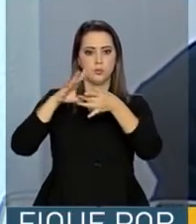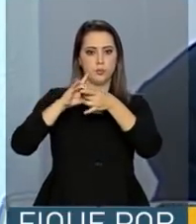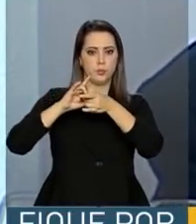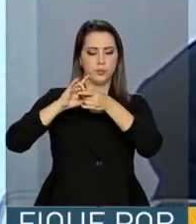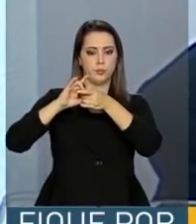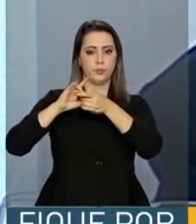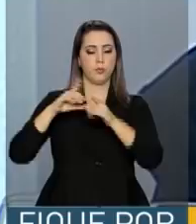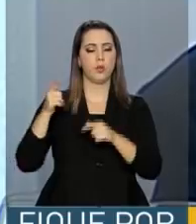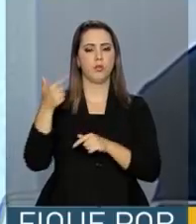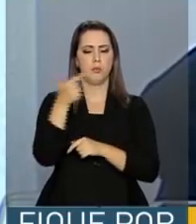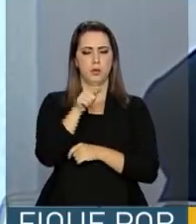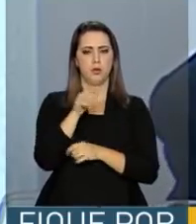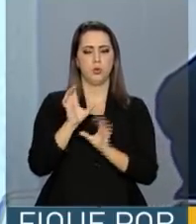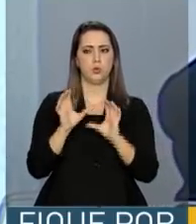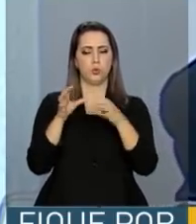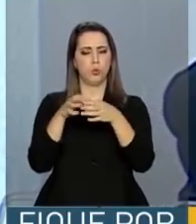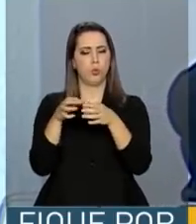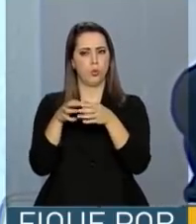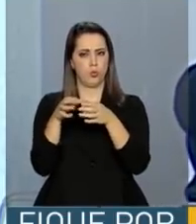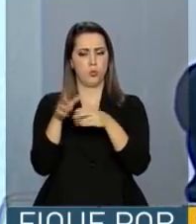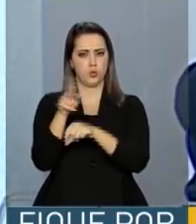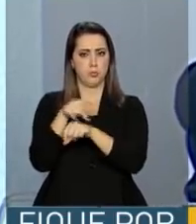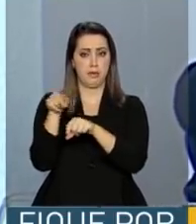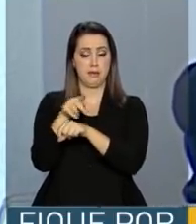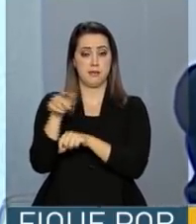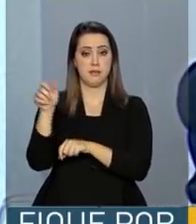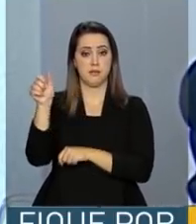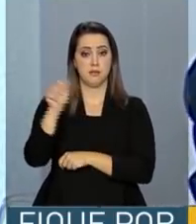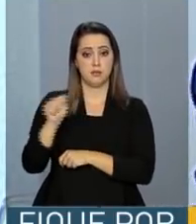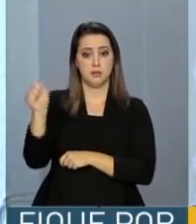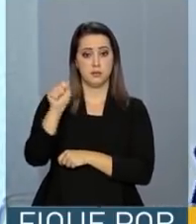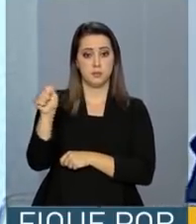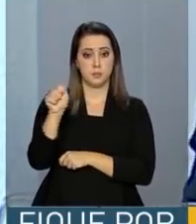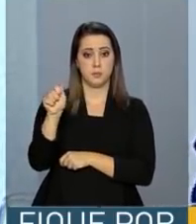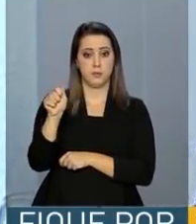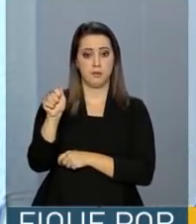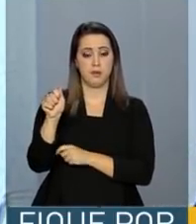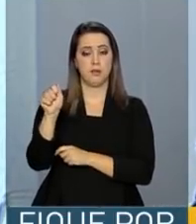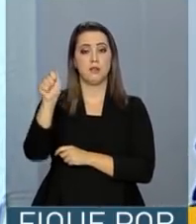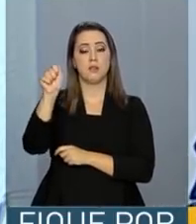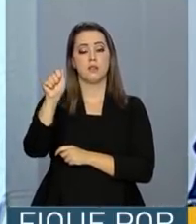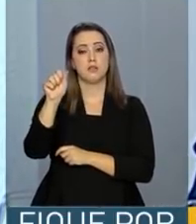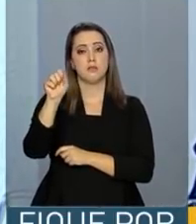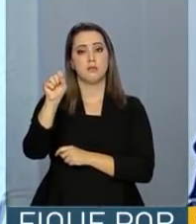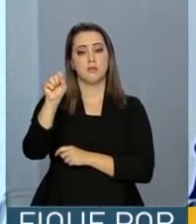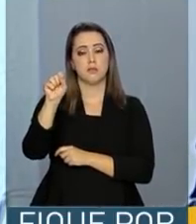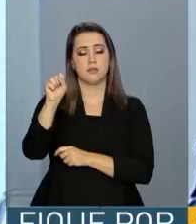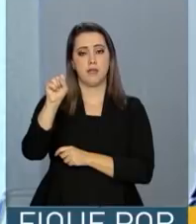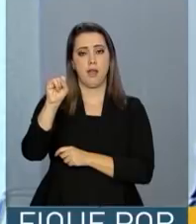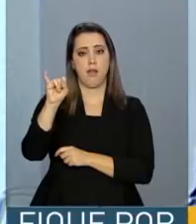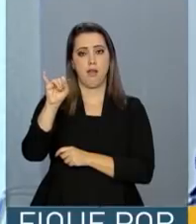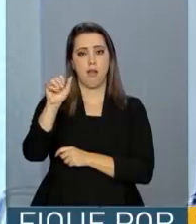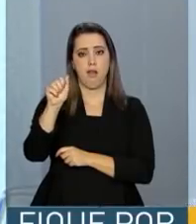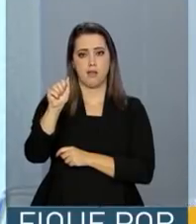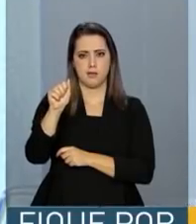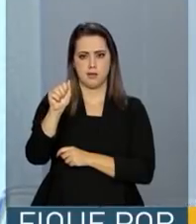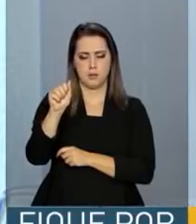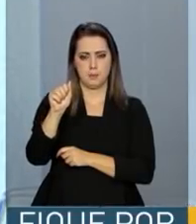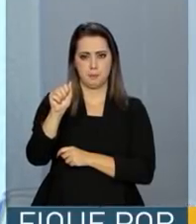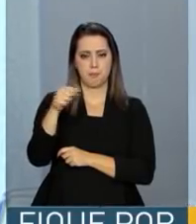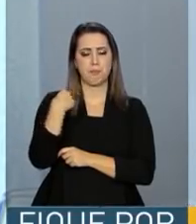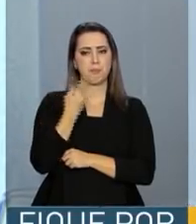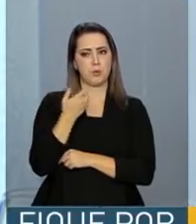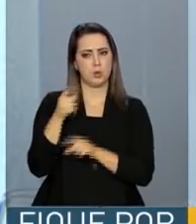organização da ásia que você visitou eu vou visitar agora a cea nós vamos também fazer uma aliança com eles como fizemos